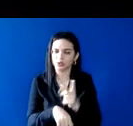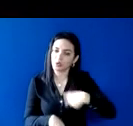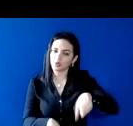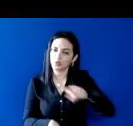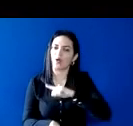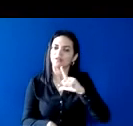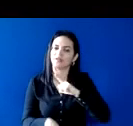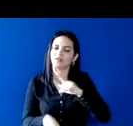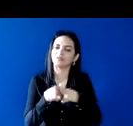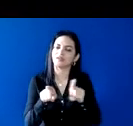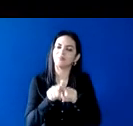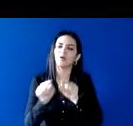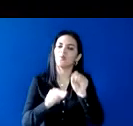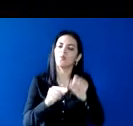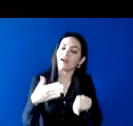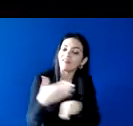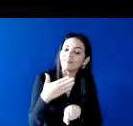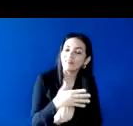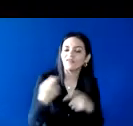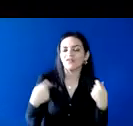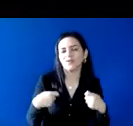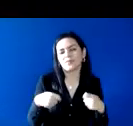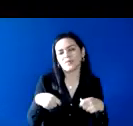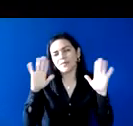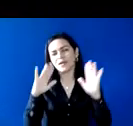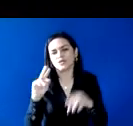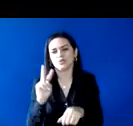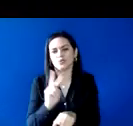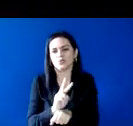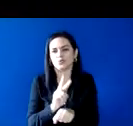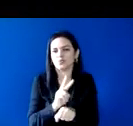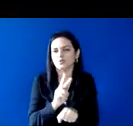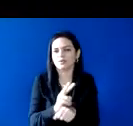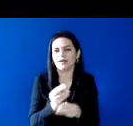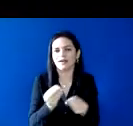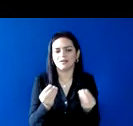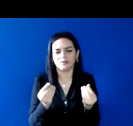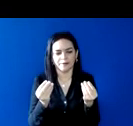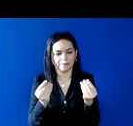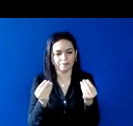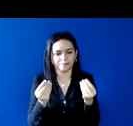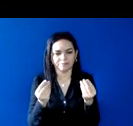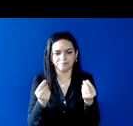as intervenções necessárias, mas o cuidado é aquela